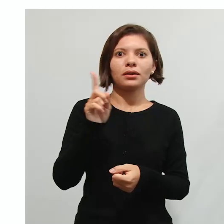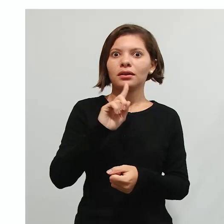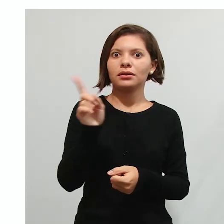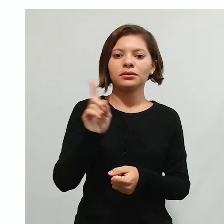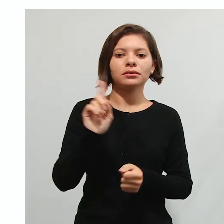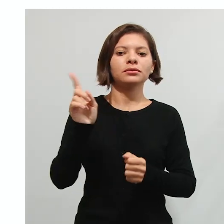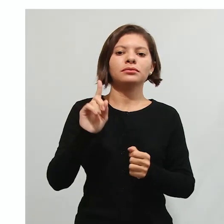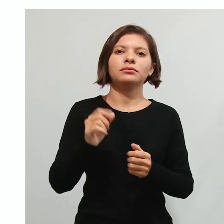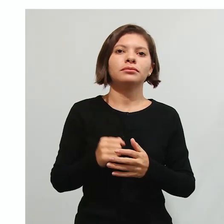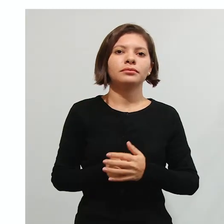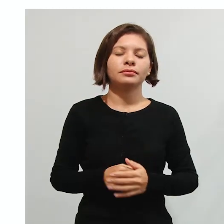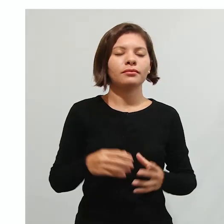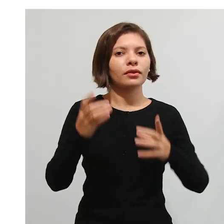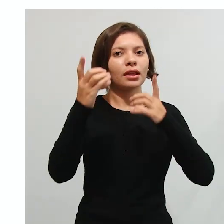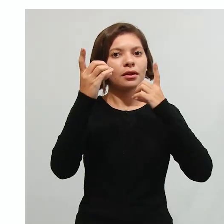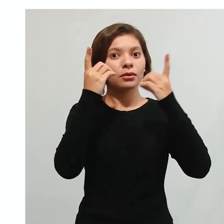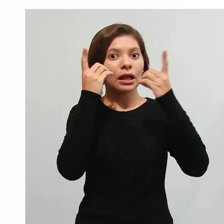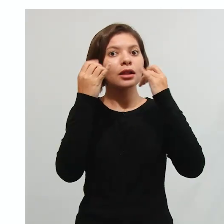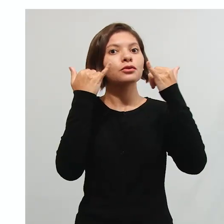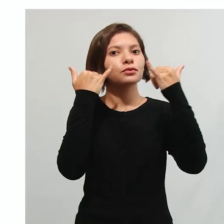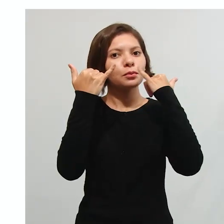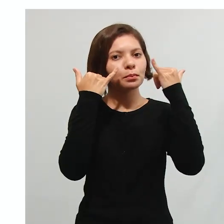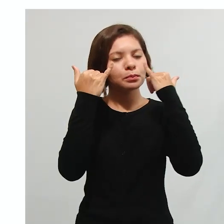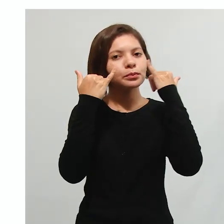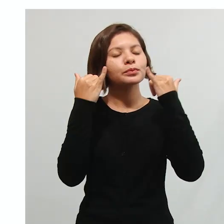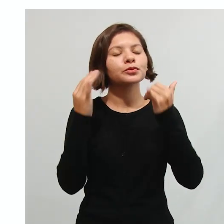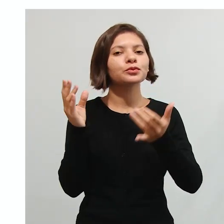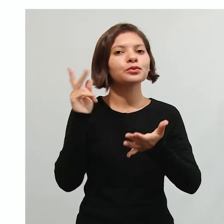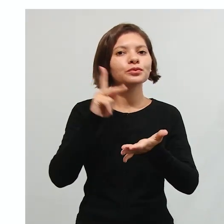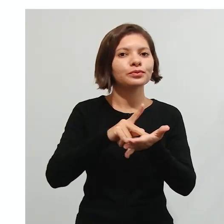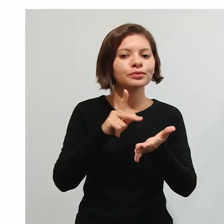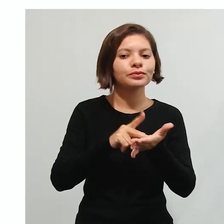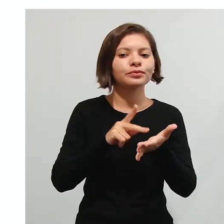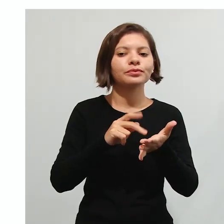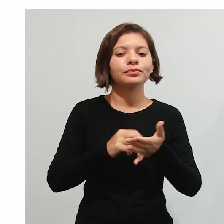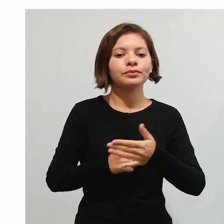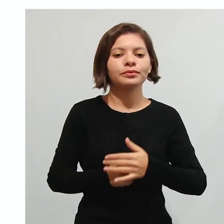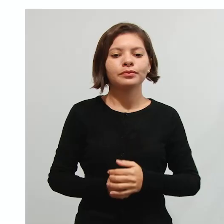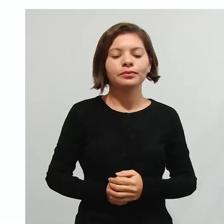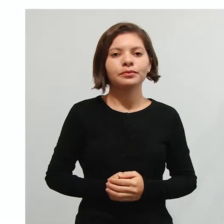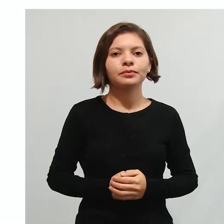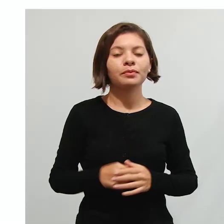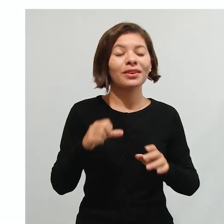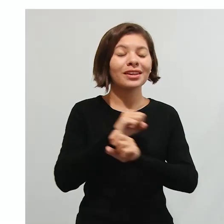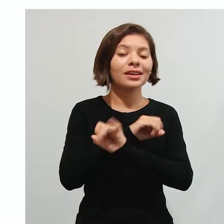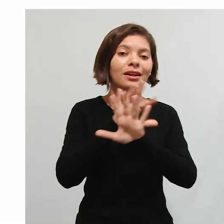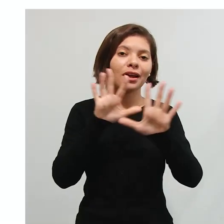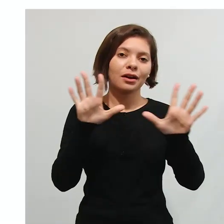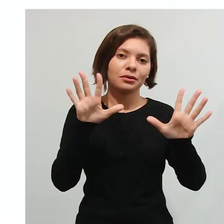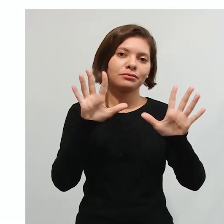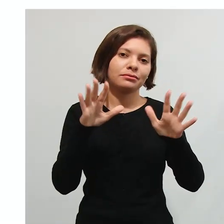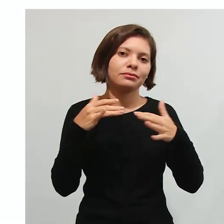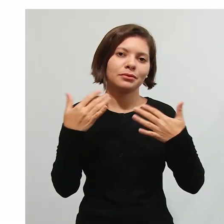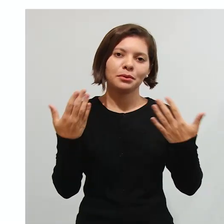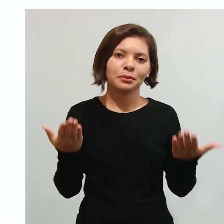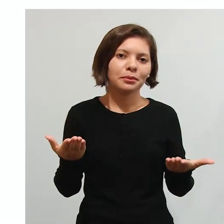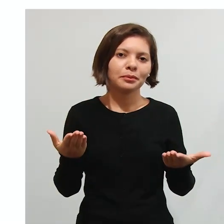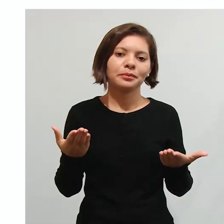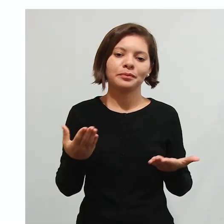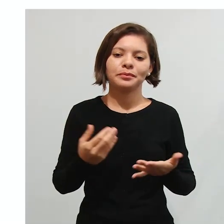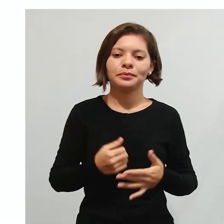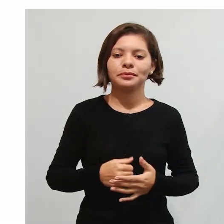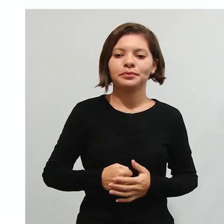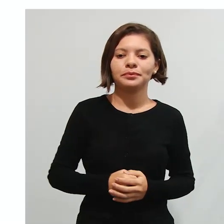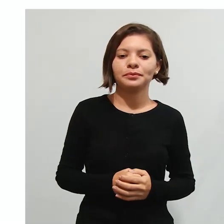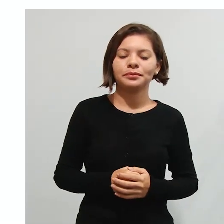nunca ficar colocando opiniões pessoais né no projeto ou então na na pesquisa propriamente dita e clareza né